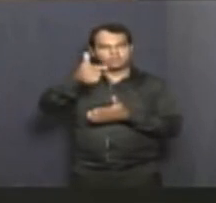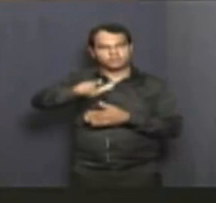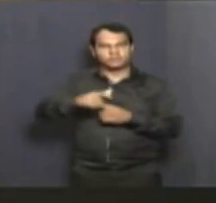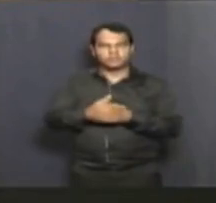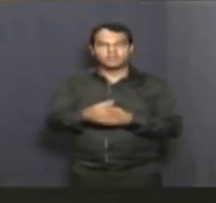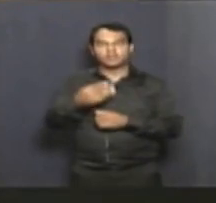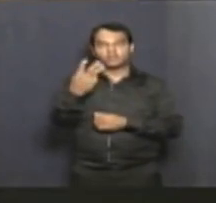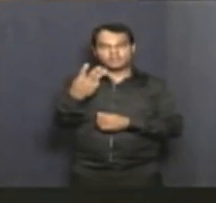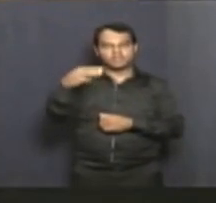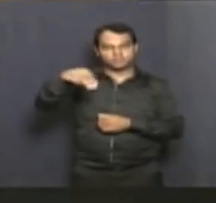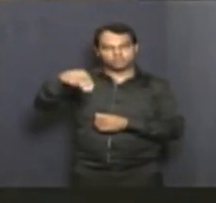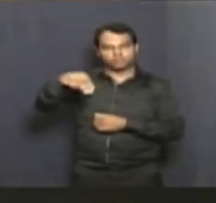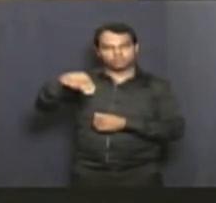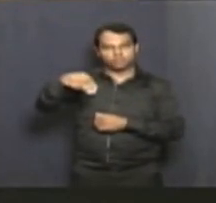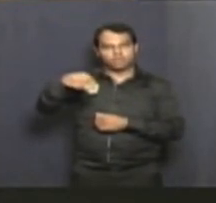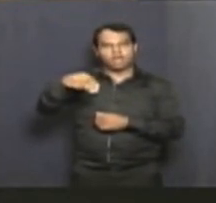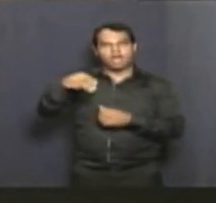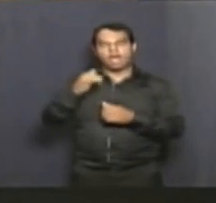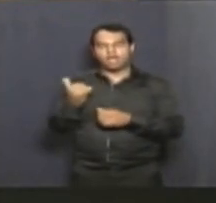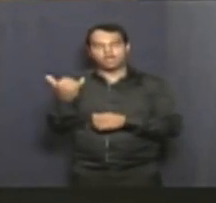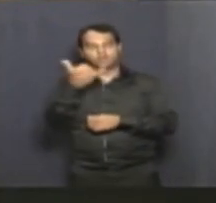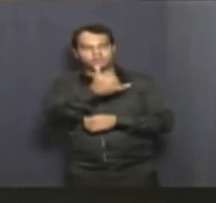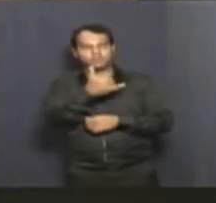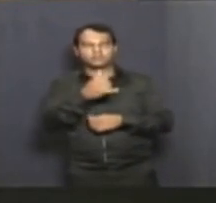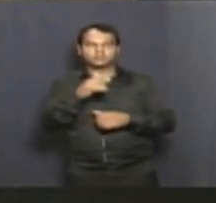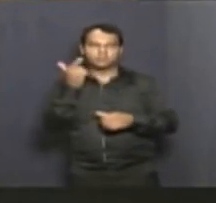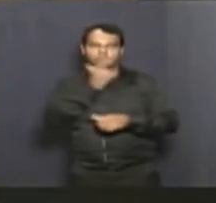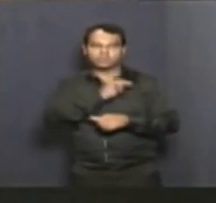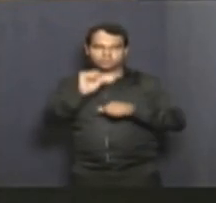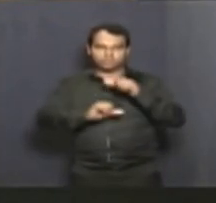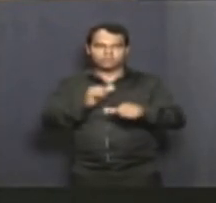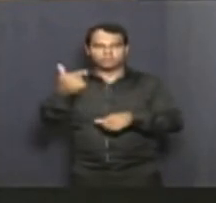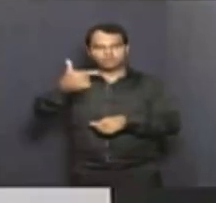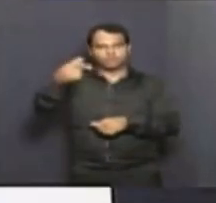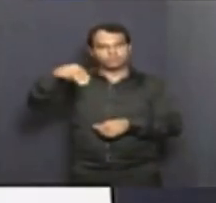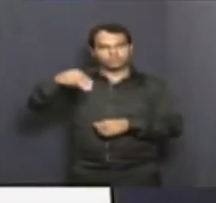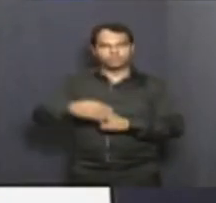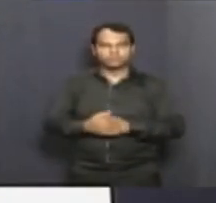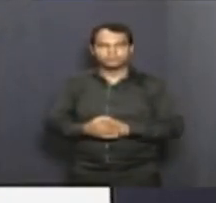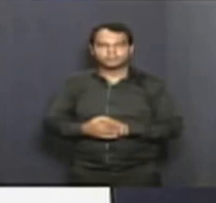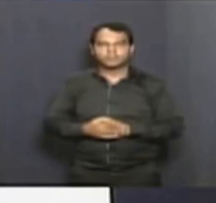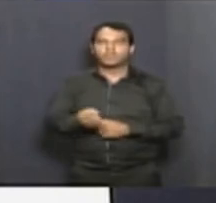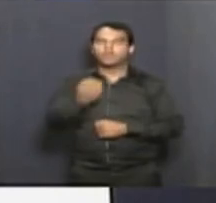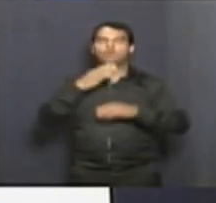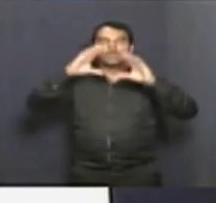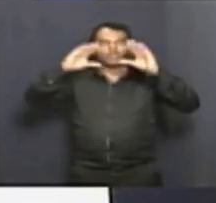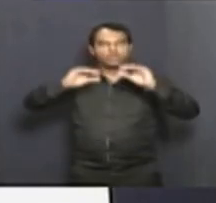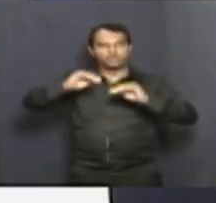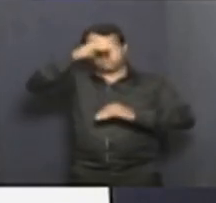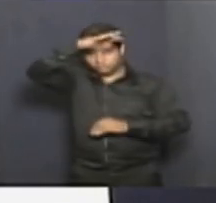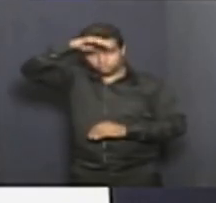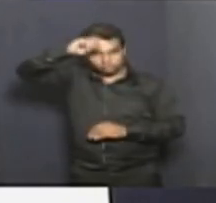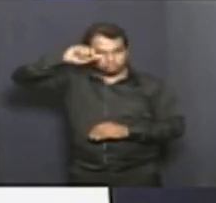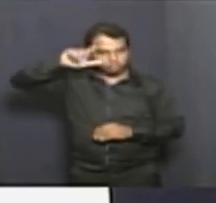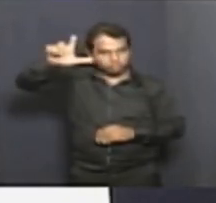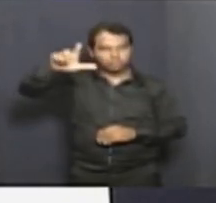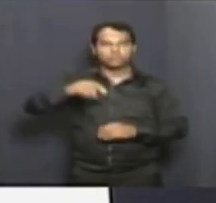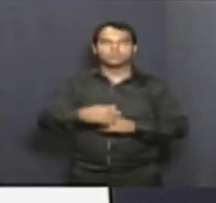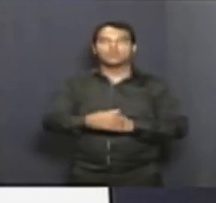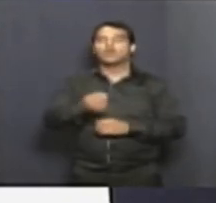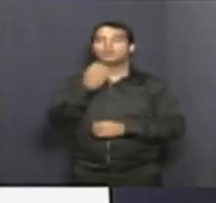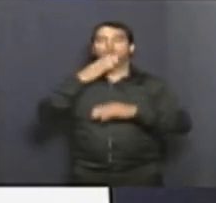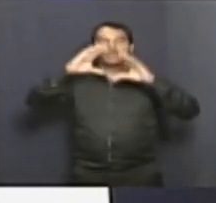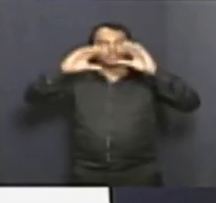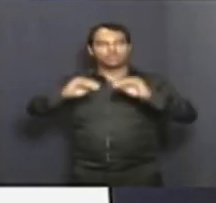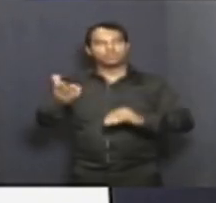três minutos eu vou avisando como passar pro 2 para o vovô boa noite mato grosso do sul boa noite